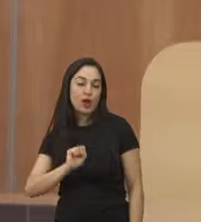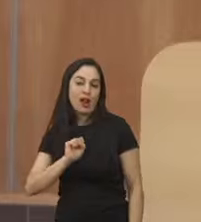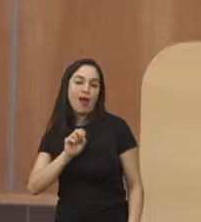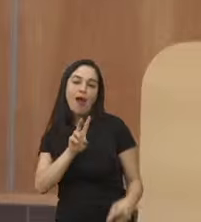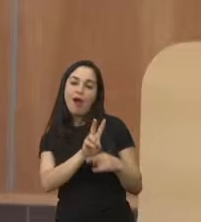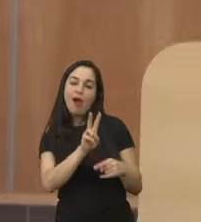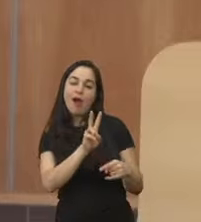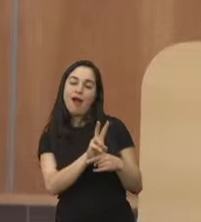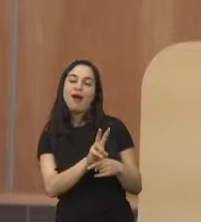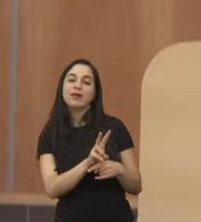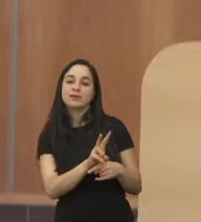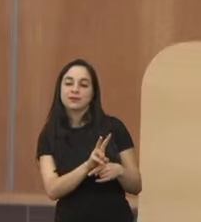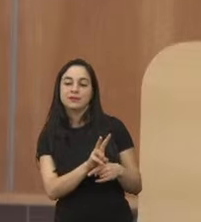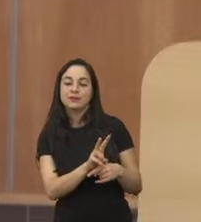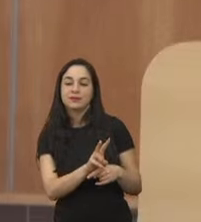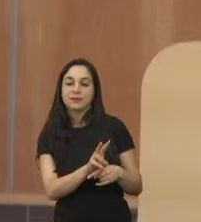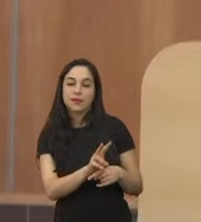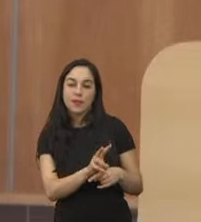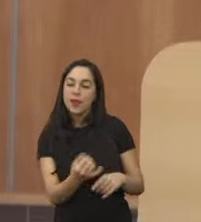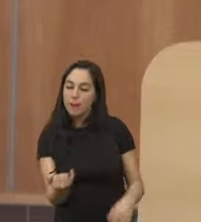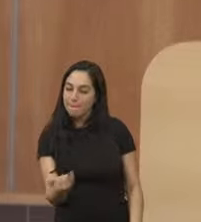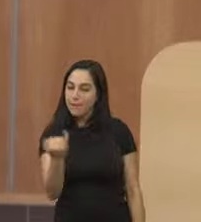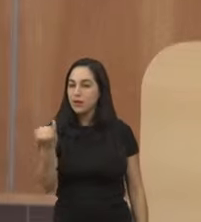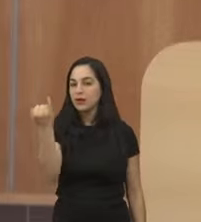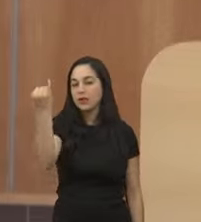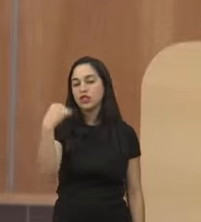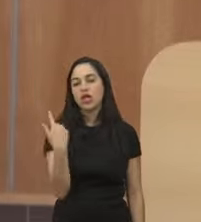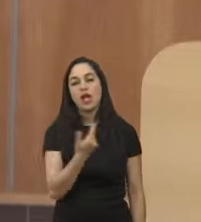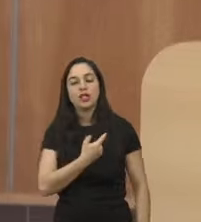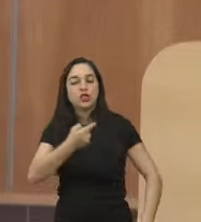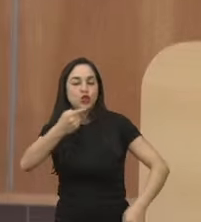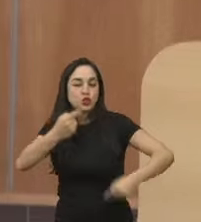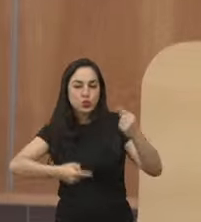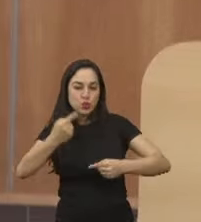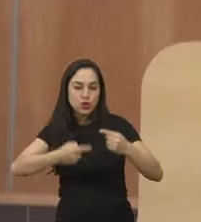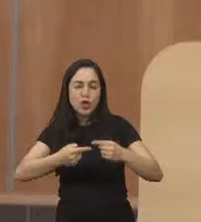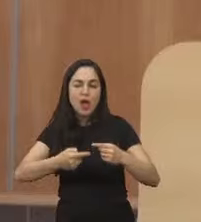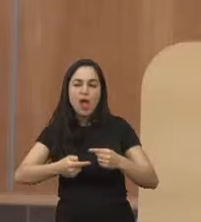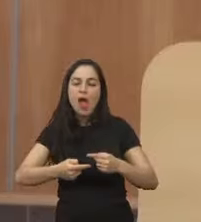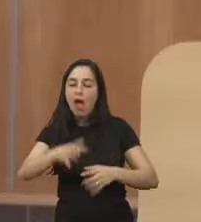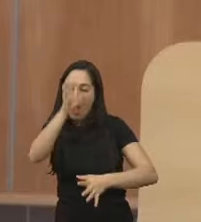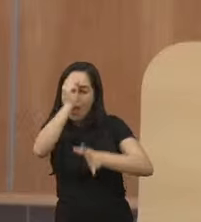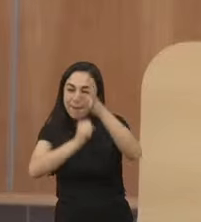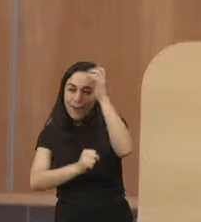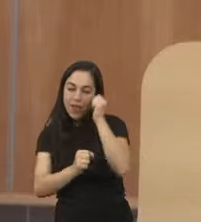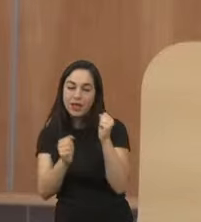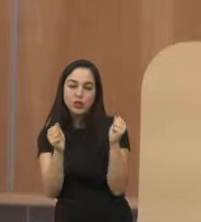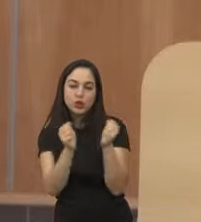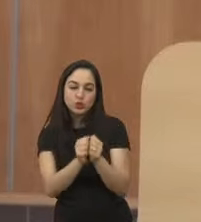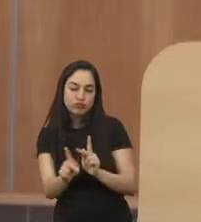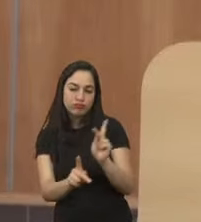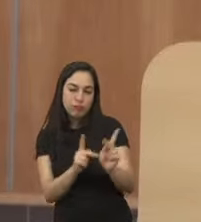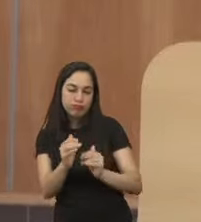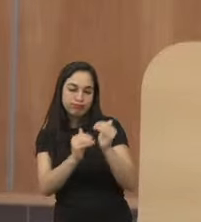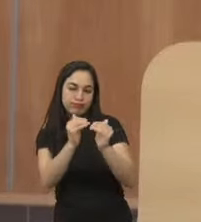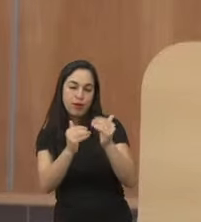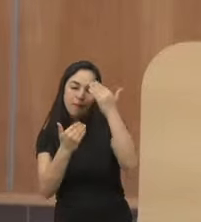dessa causa. Então, é importante a gente discutir, ouvir e construir junto com a população.